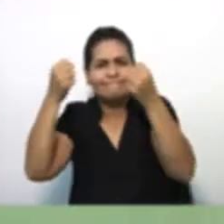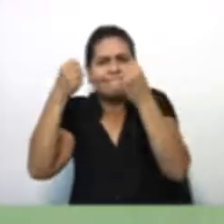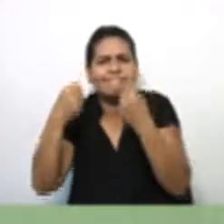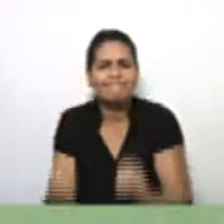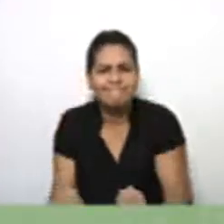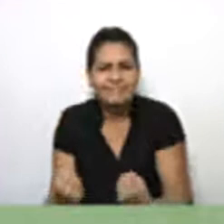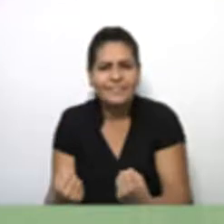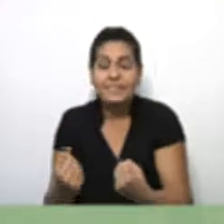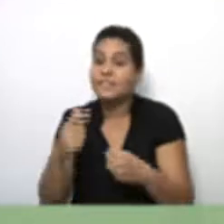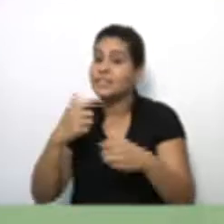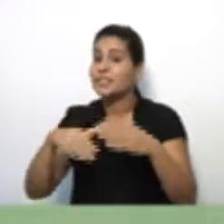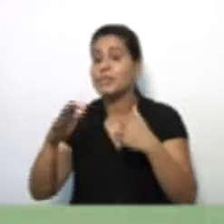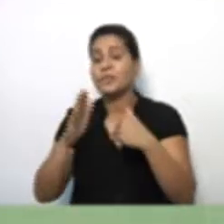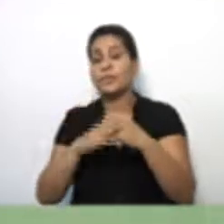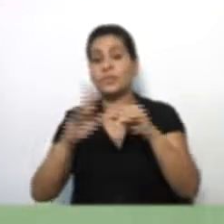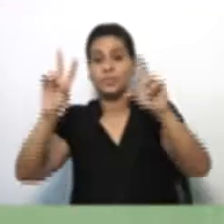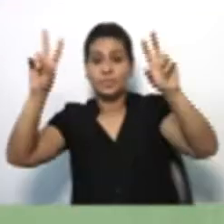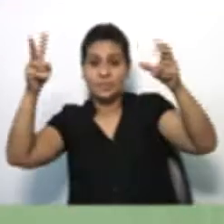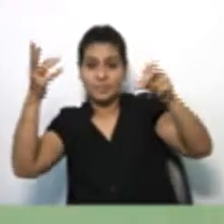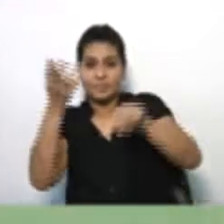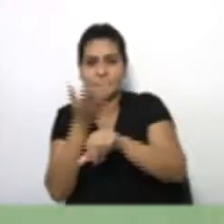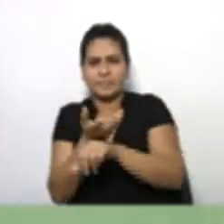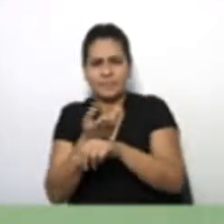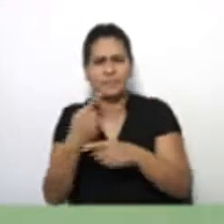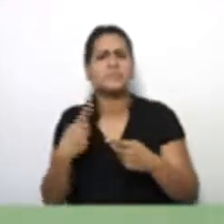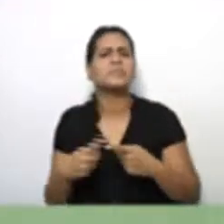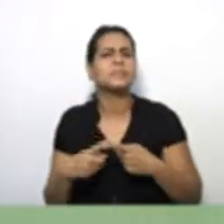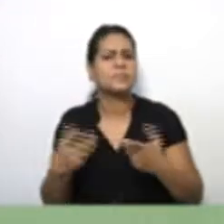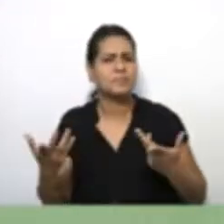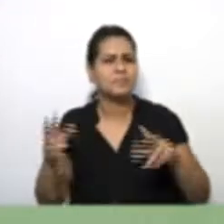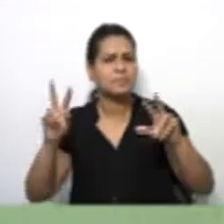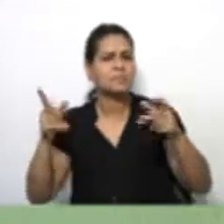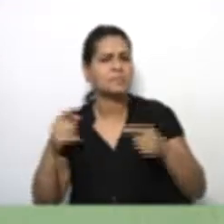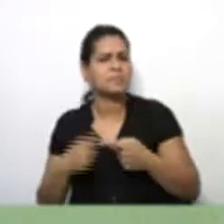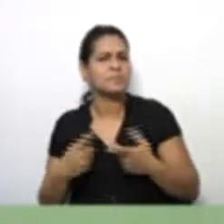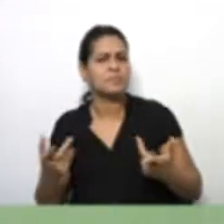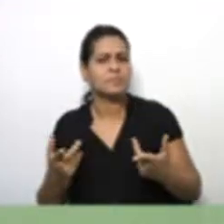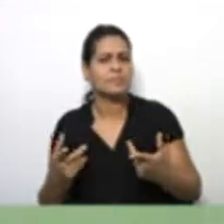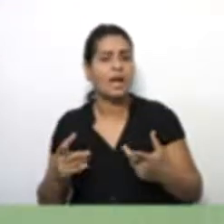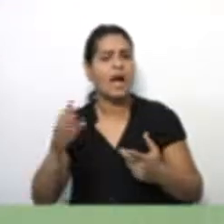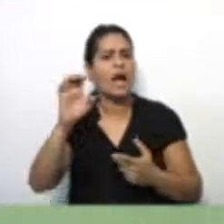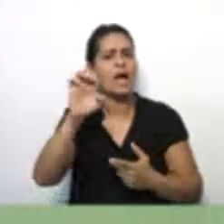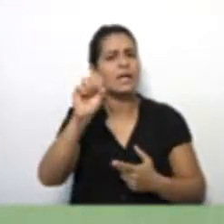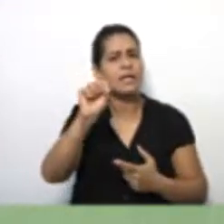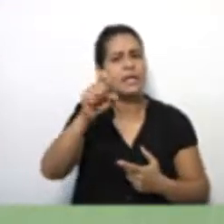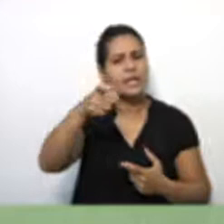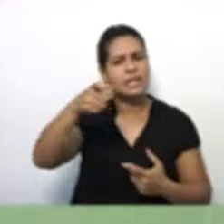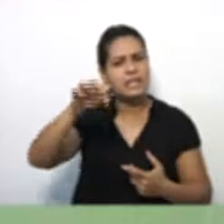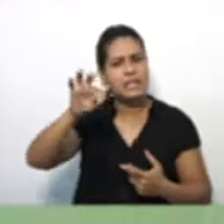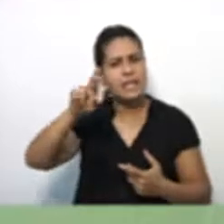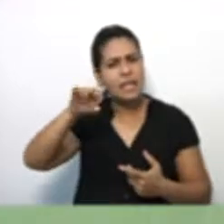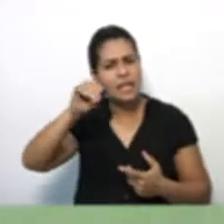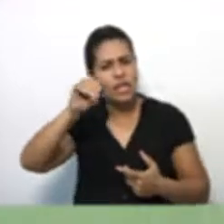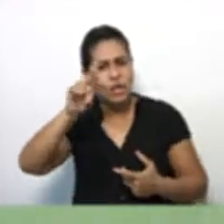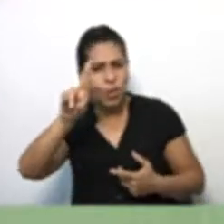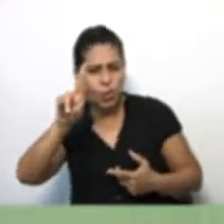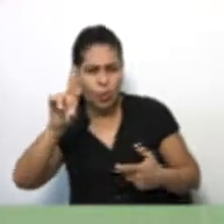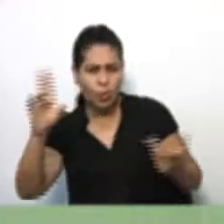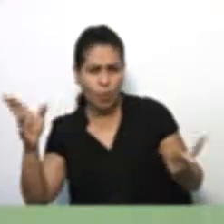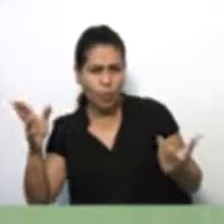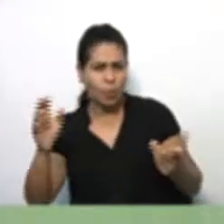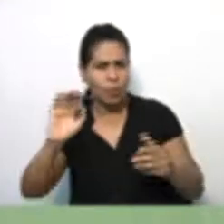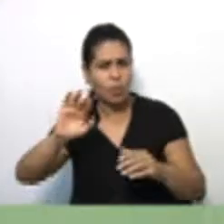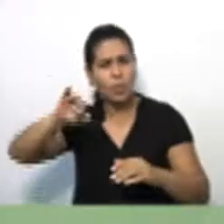ó, no nosso conteúdo. Por quê, meu querido? Olha aqui, ó, exterior, análise da situação, avaliação